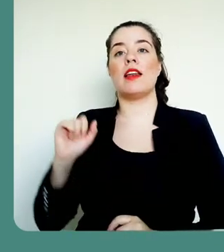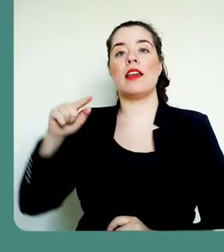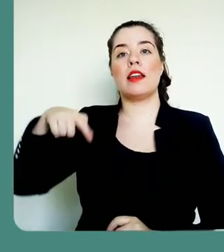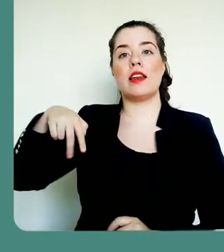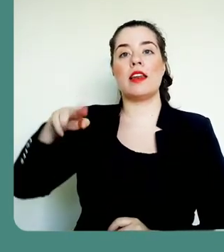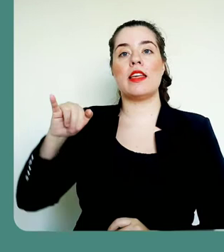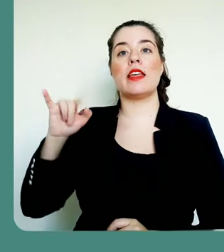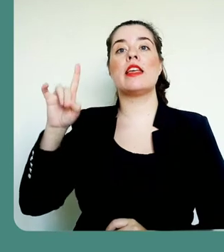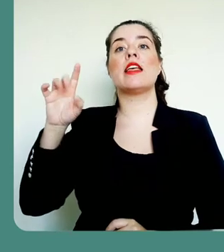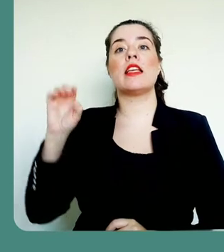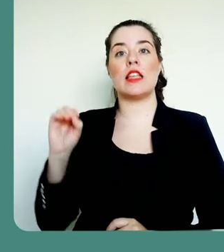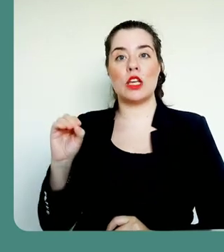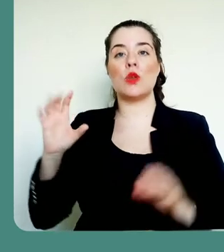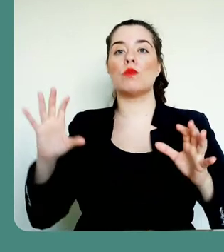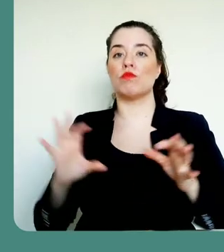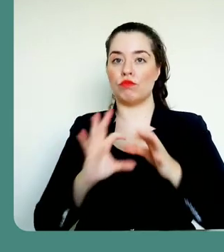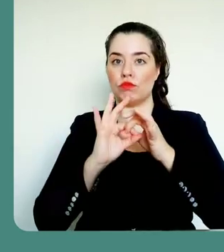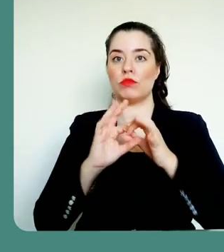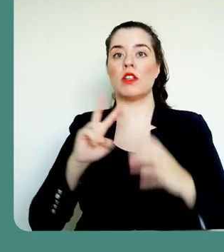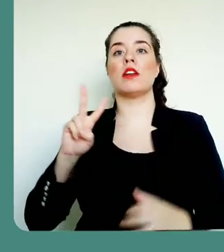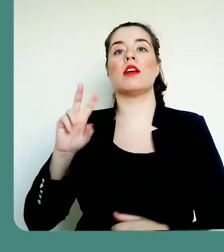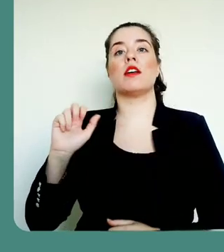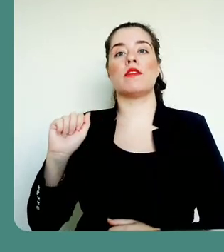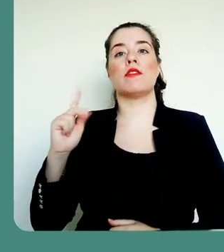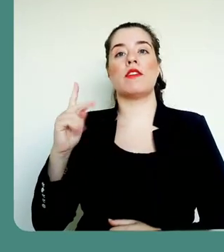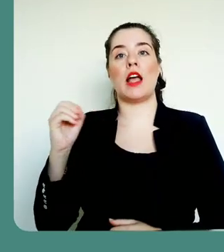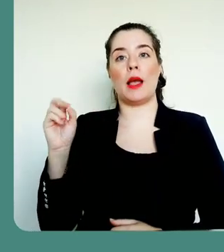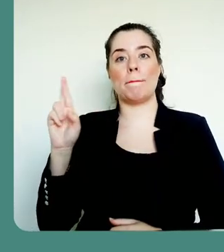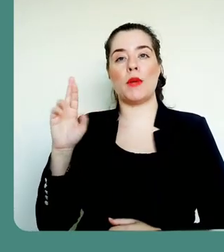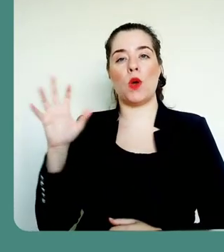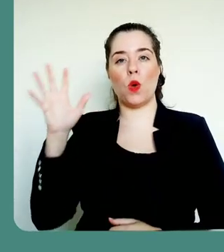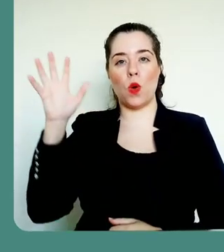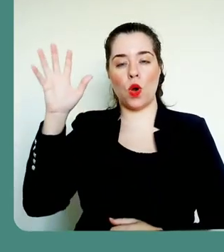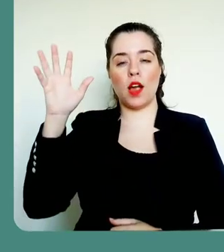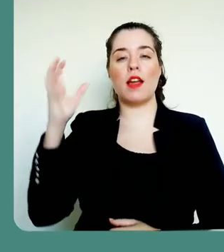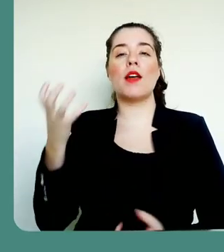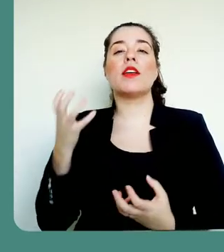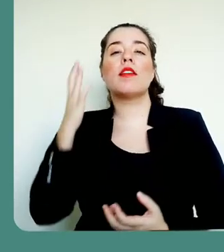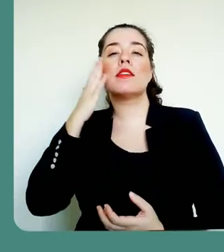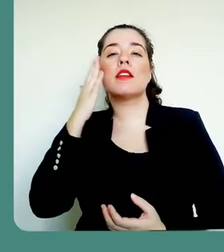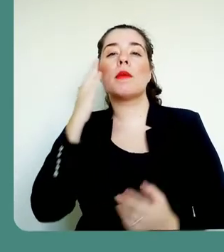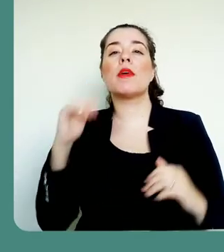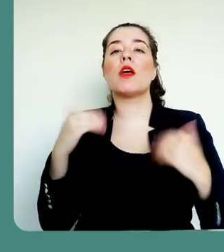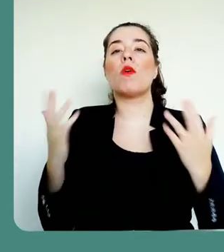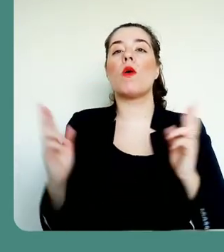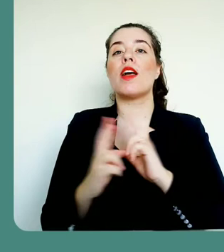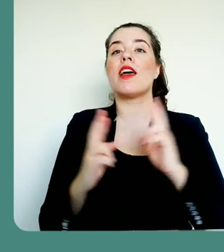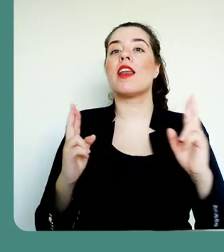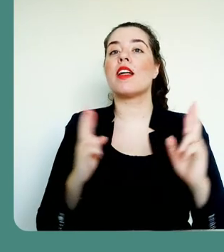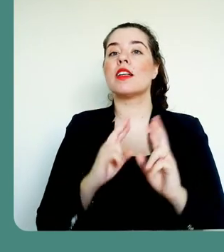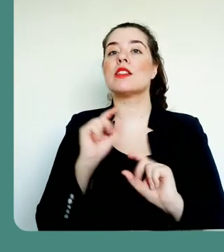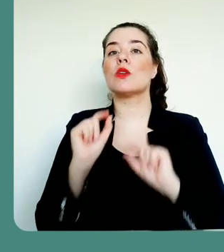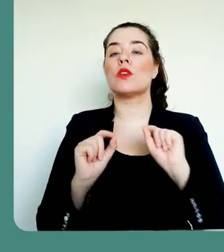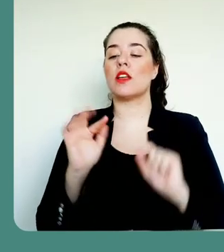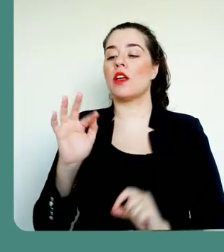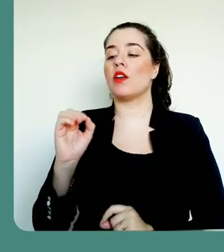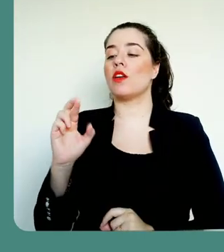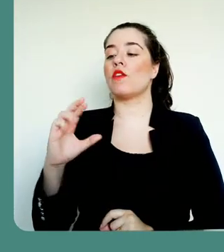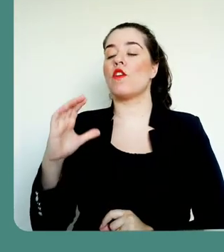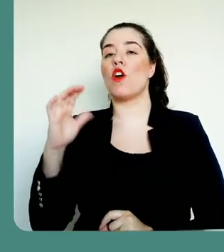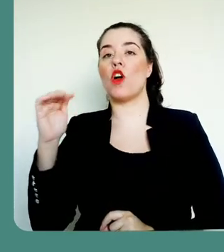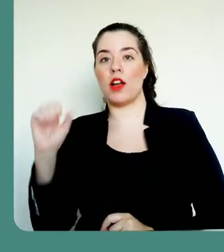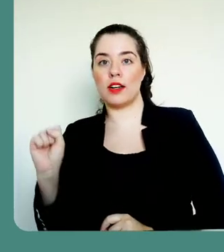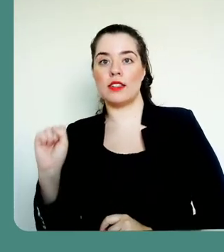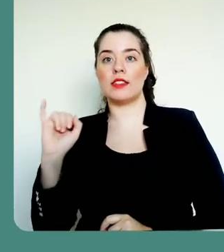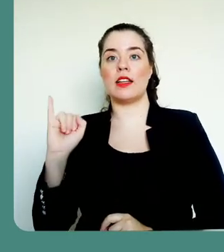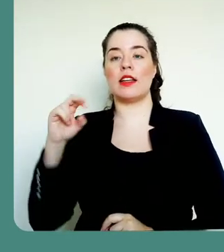com equilíbrio com seu vapor, num processo de vaporização, e eu quero saber então qual que é a relação das